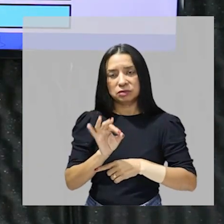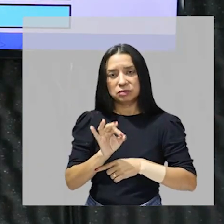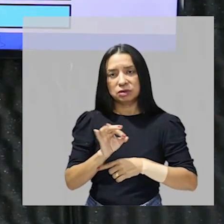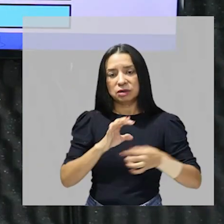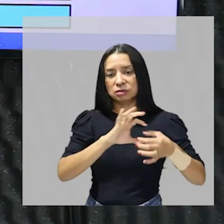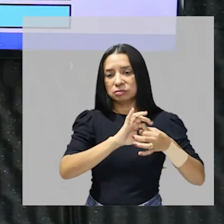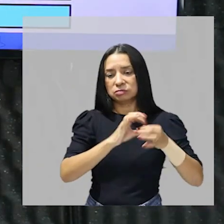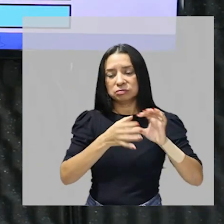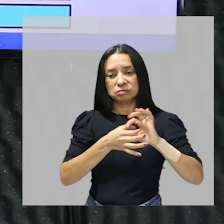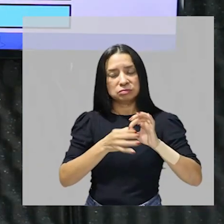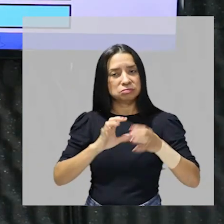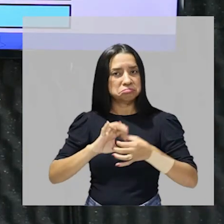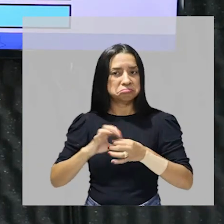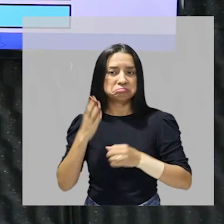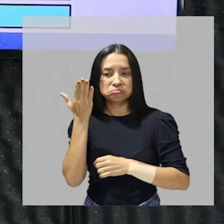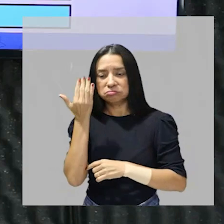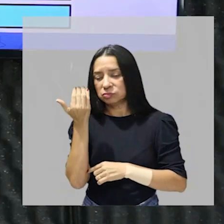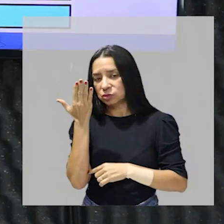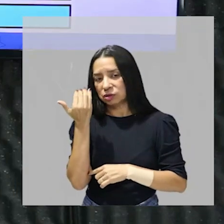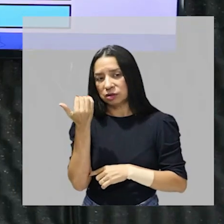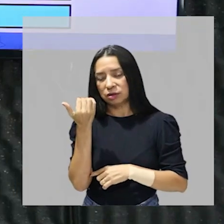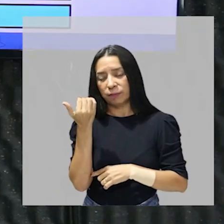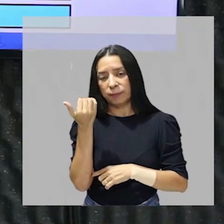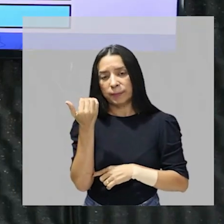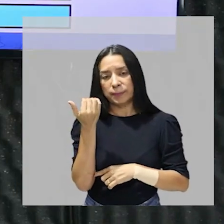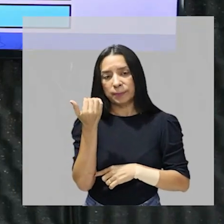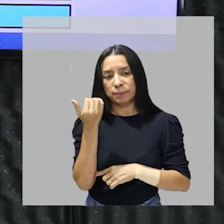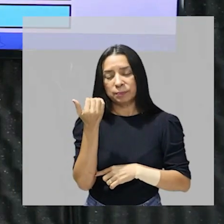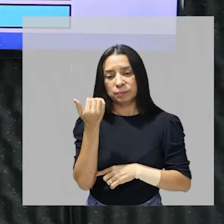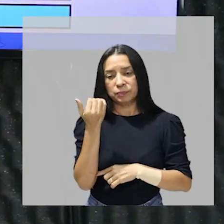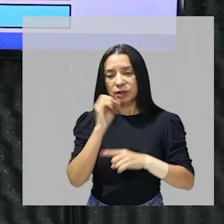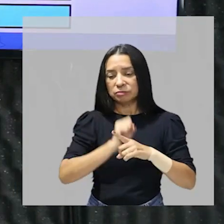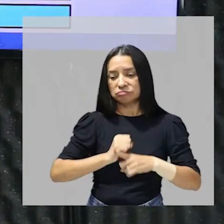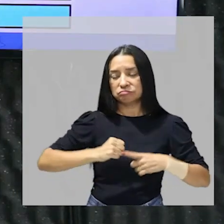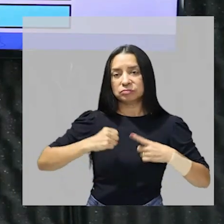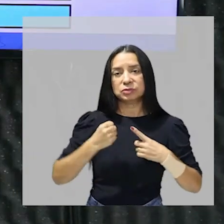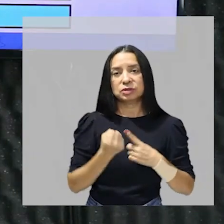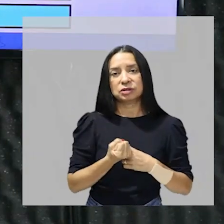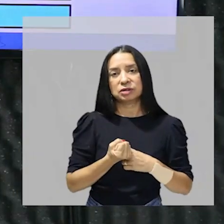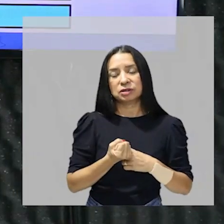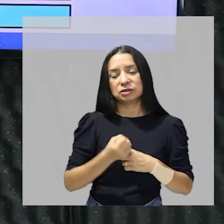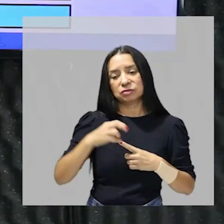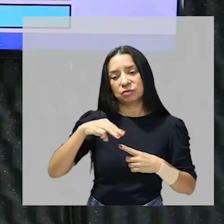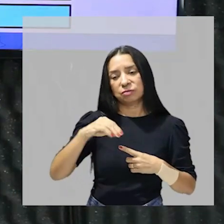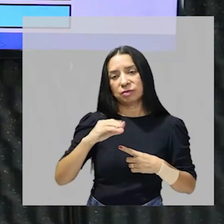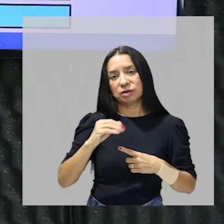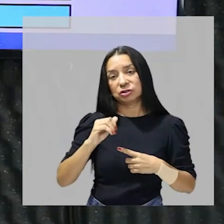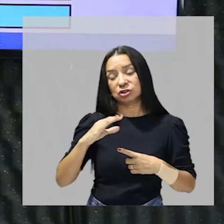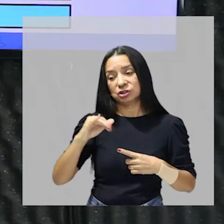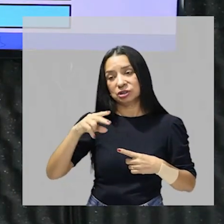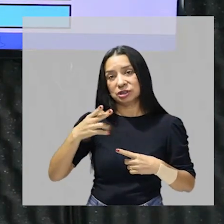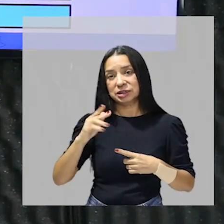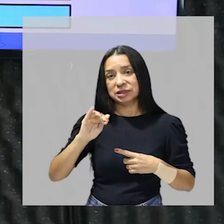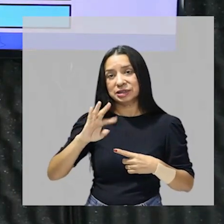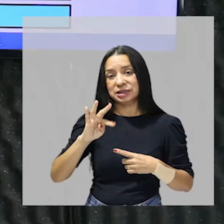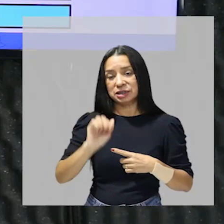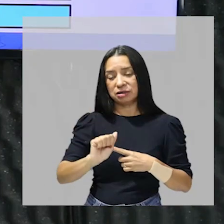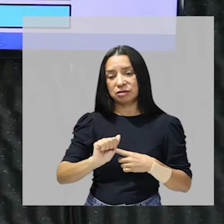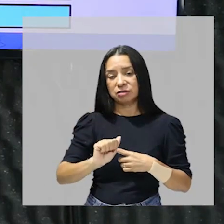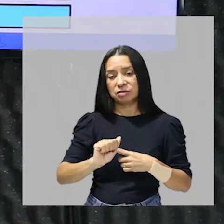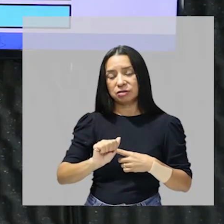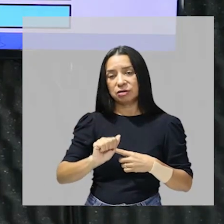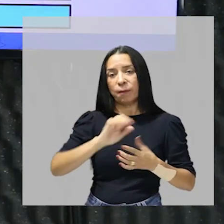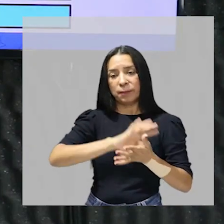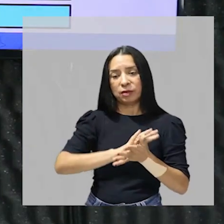seja pela necessidade, ou talvez mesmo a sociedade que foi machista, foi preconceituosa durante muito tempo,